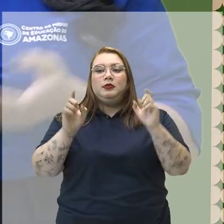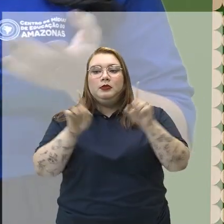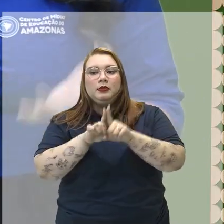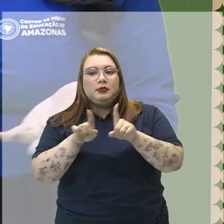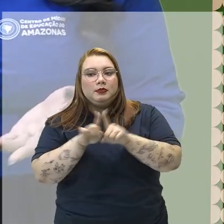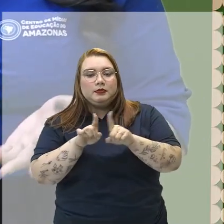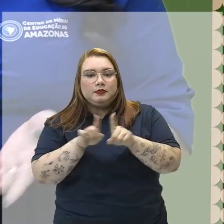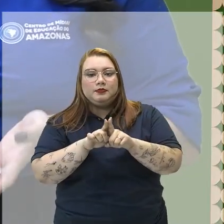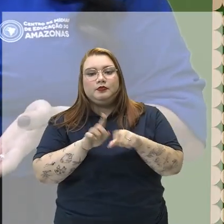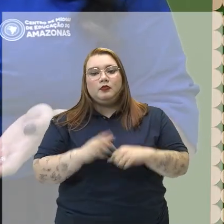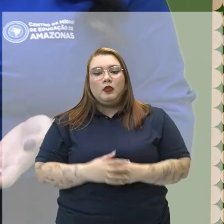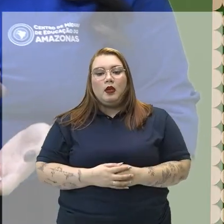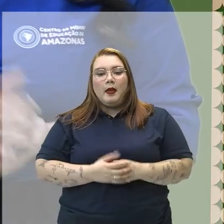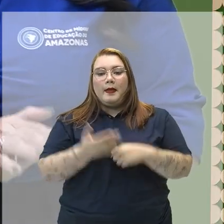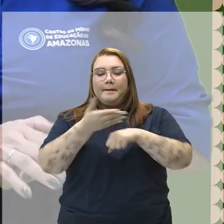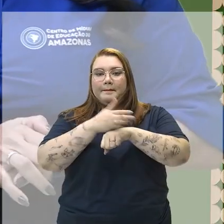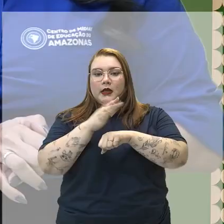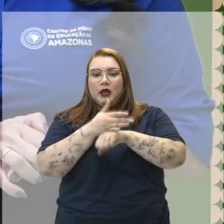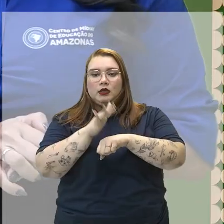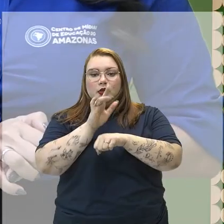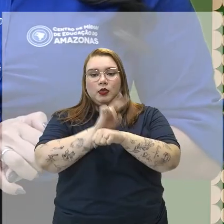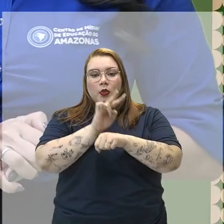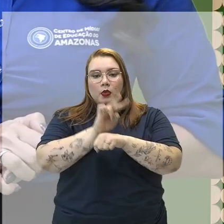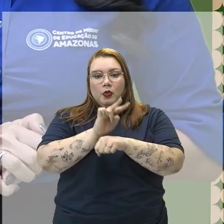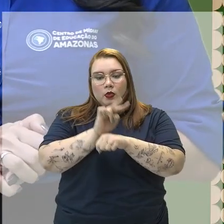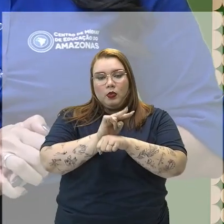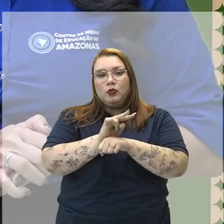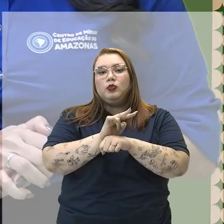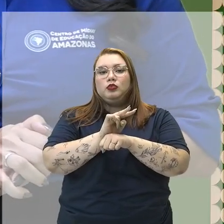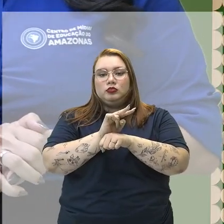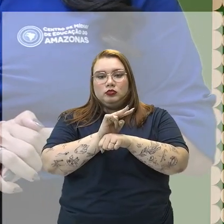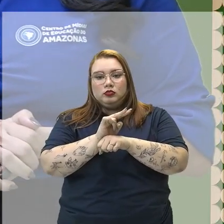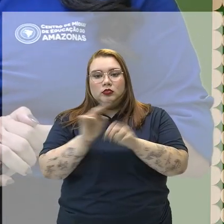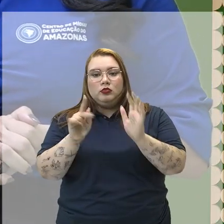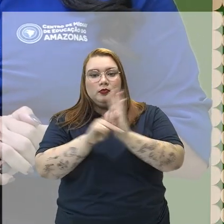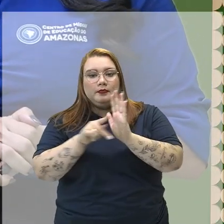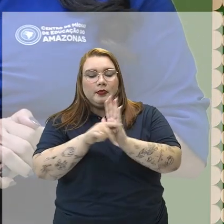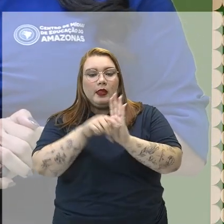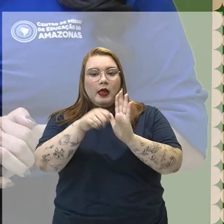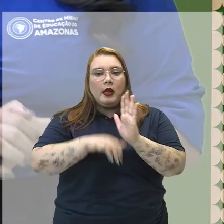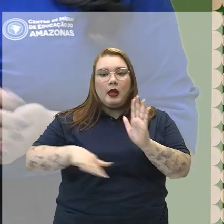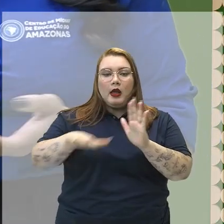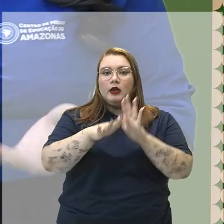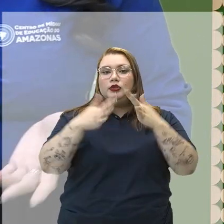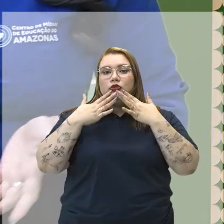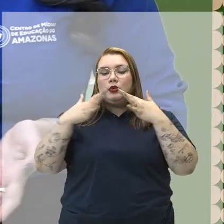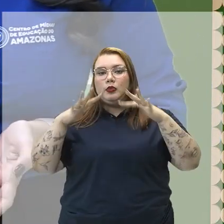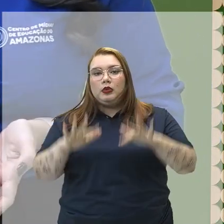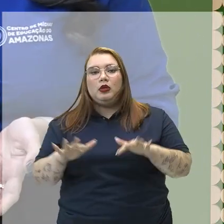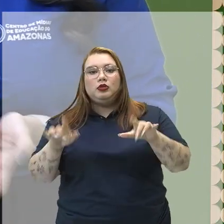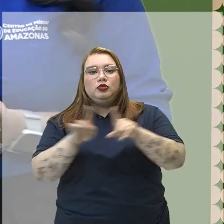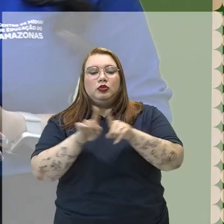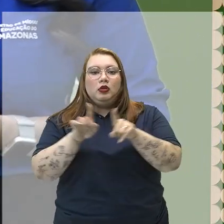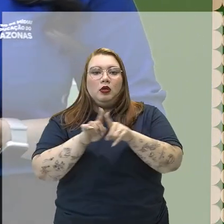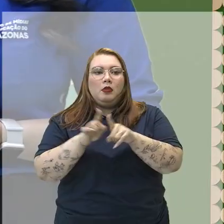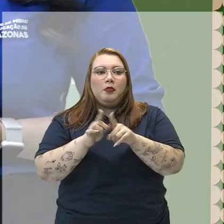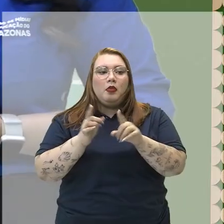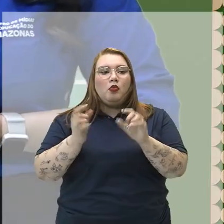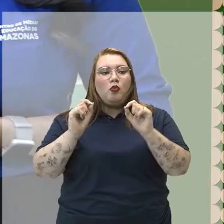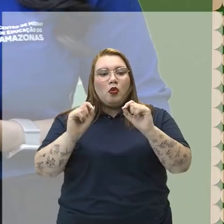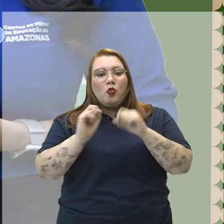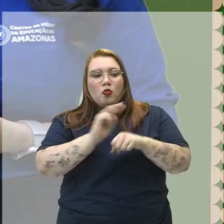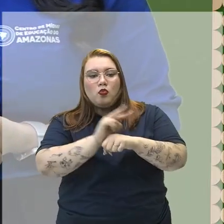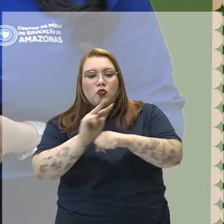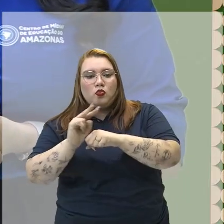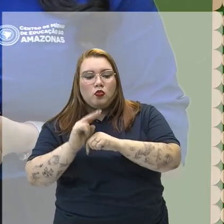exemplo, práticas de preservação e conservação de áreas naturais, a recuperação de ecossistemas que